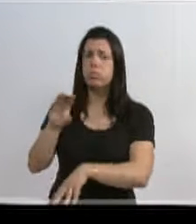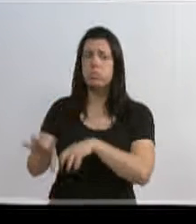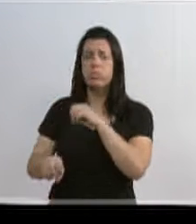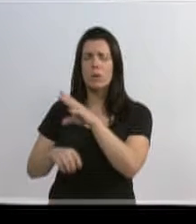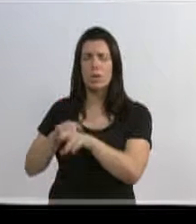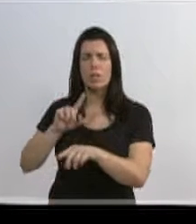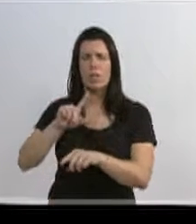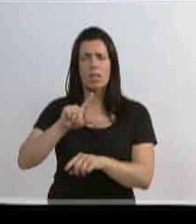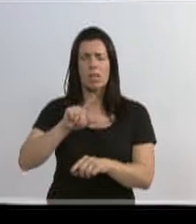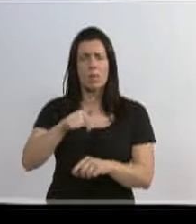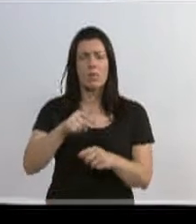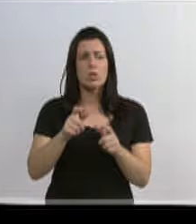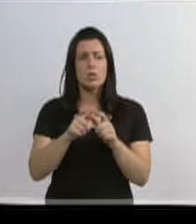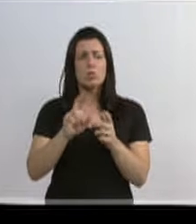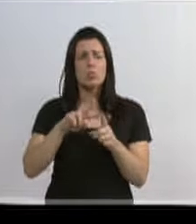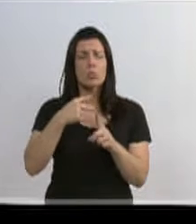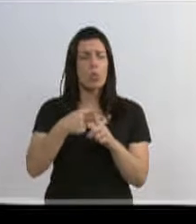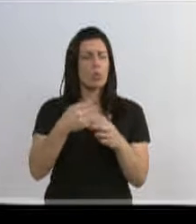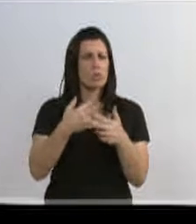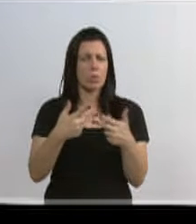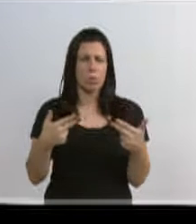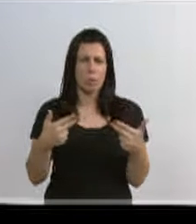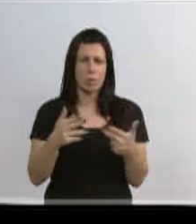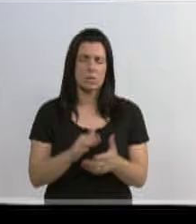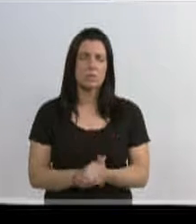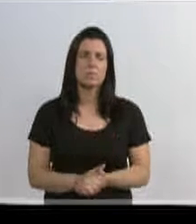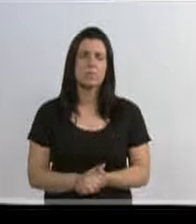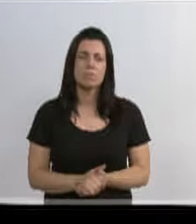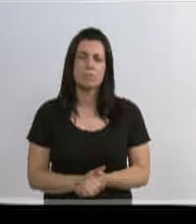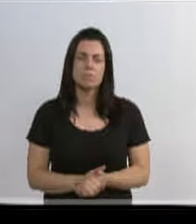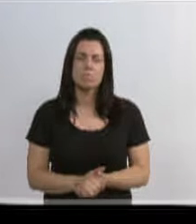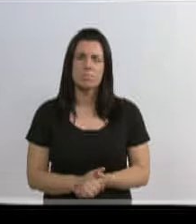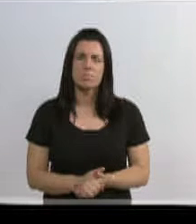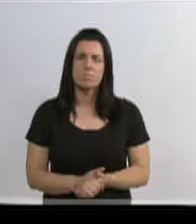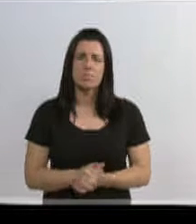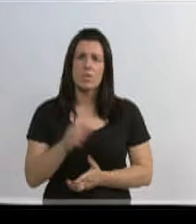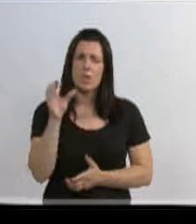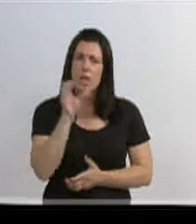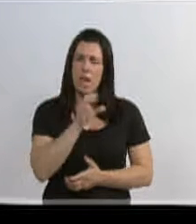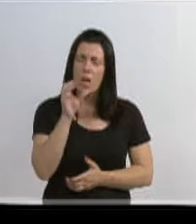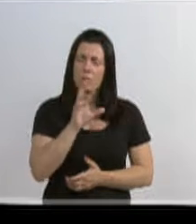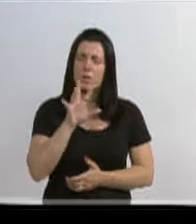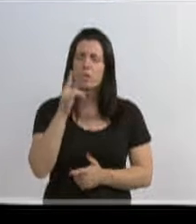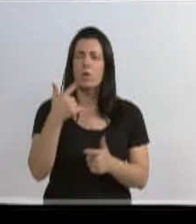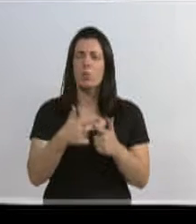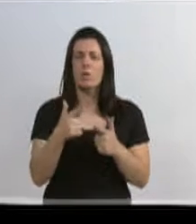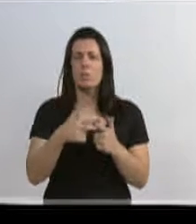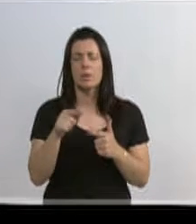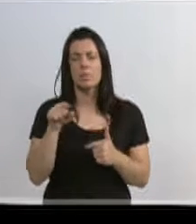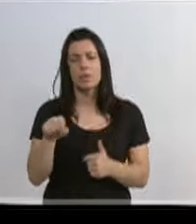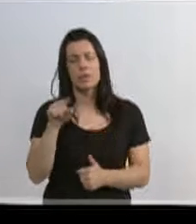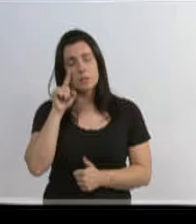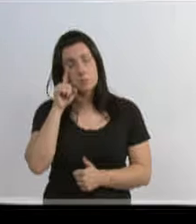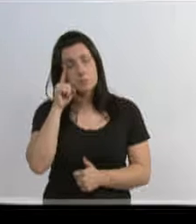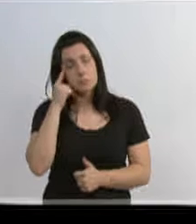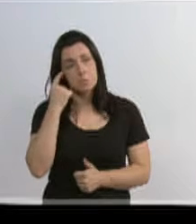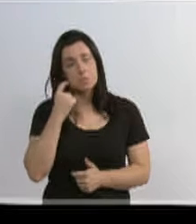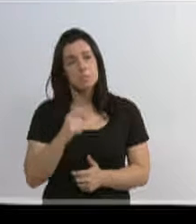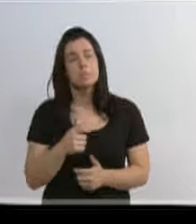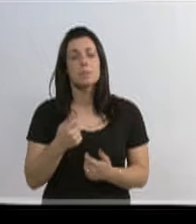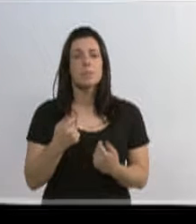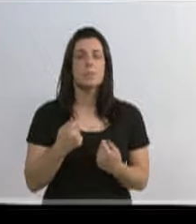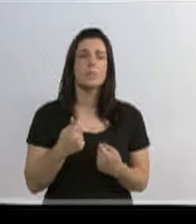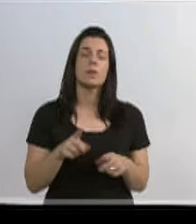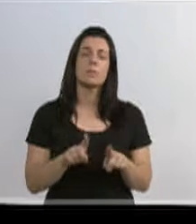ali jogado, geladeira velha. Então, tomar providência o mais rápido possível. Acho que a regional tem que começar a se coçar nesse sentido de fazer essas